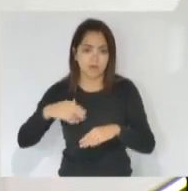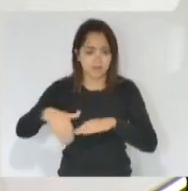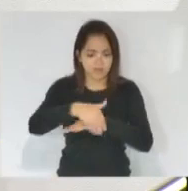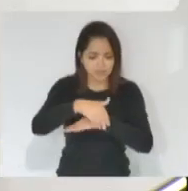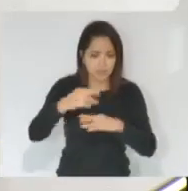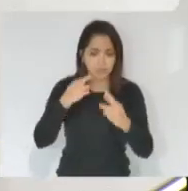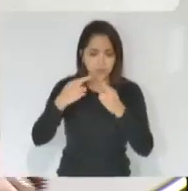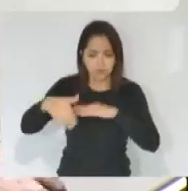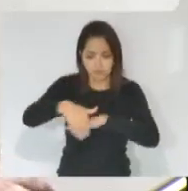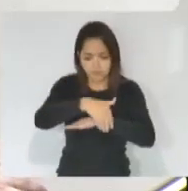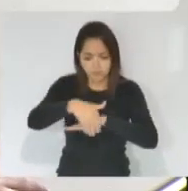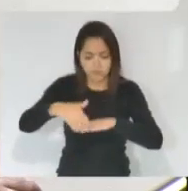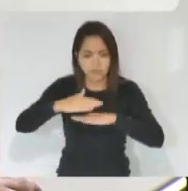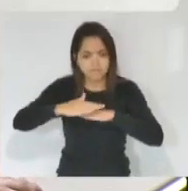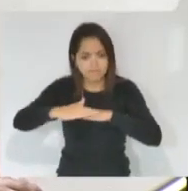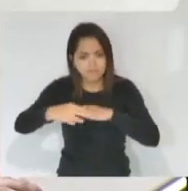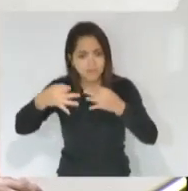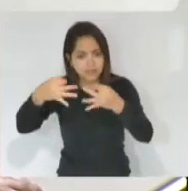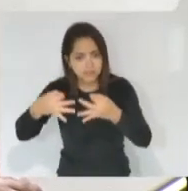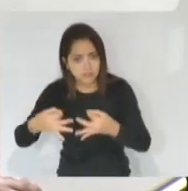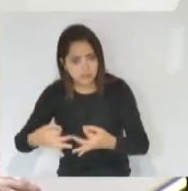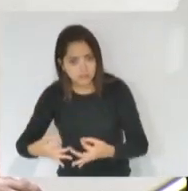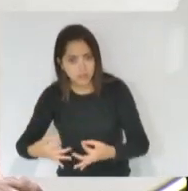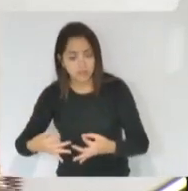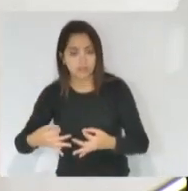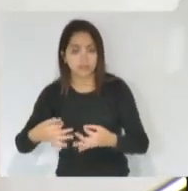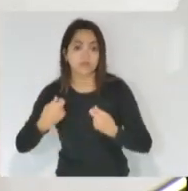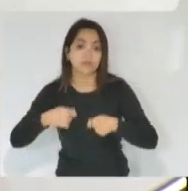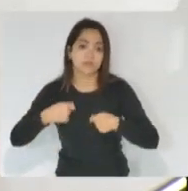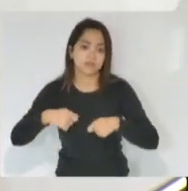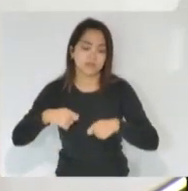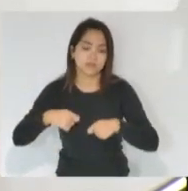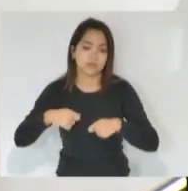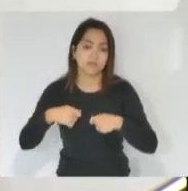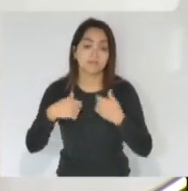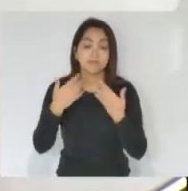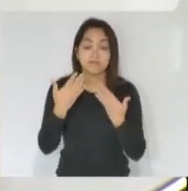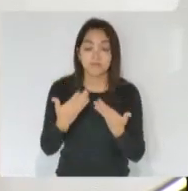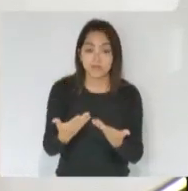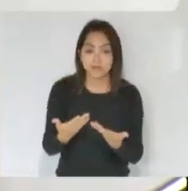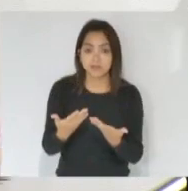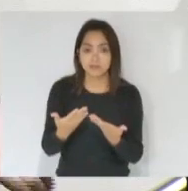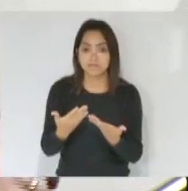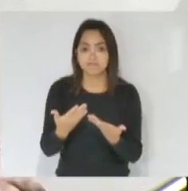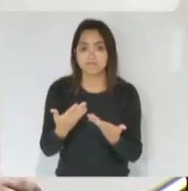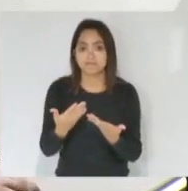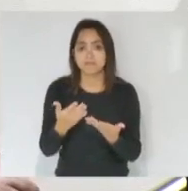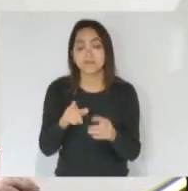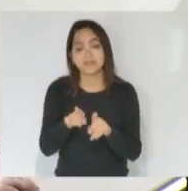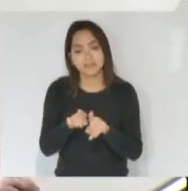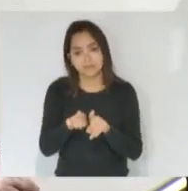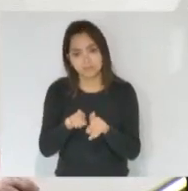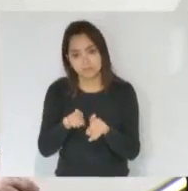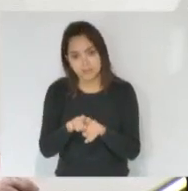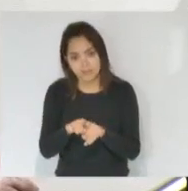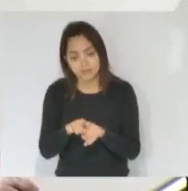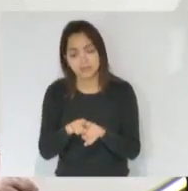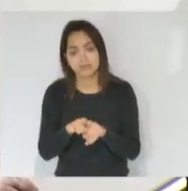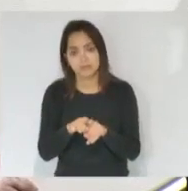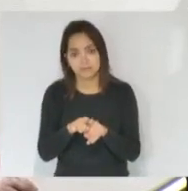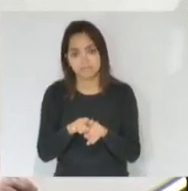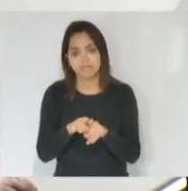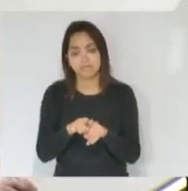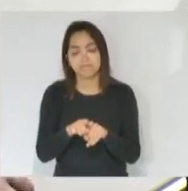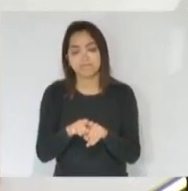àquilo que se exige nos dias atuais. Por fim, eu também não poderia deixar, deputado